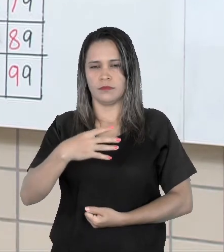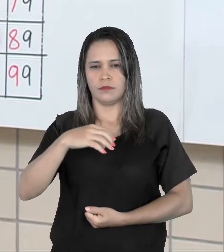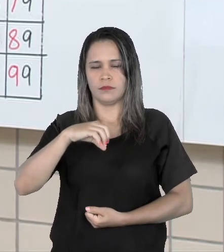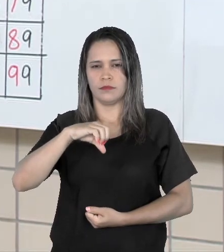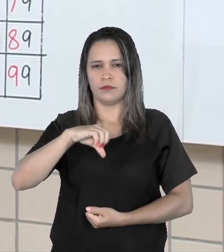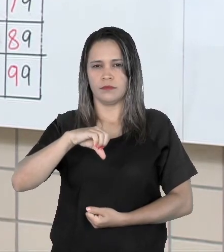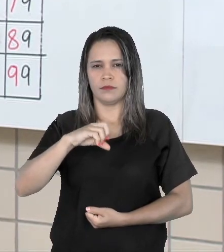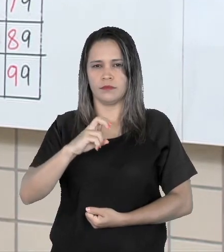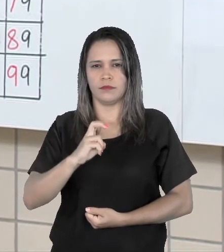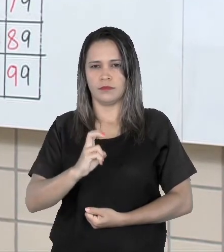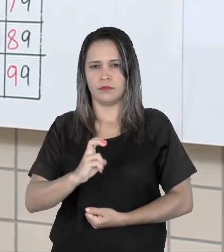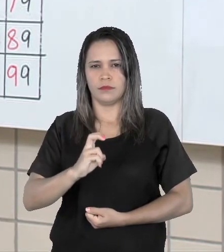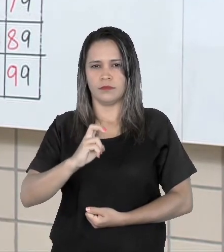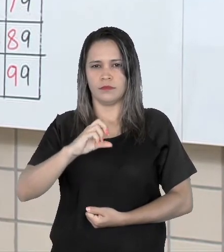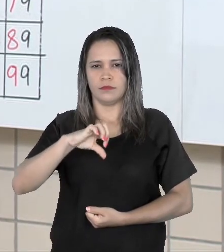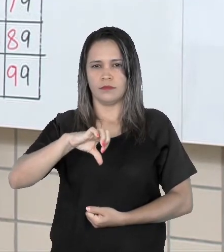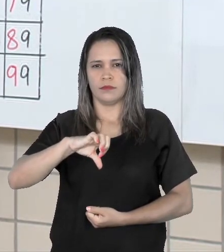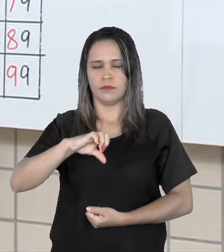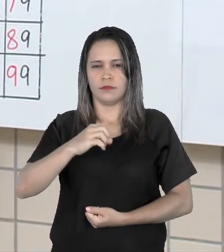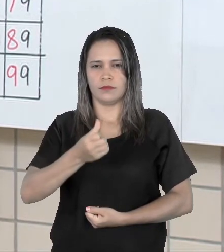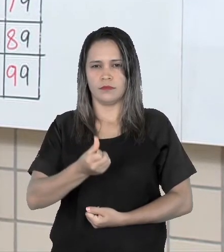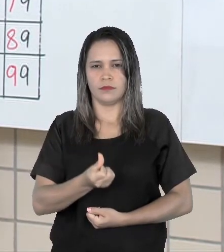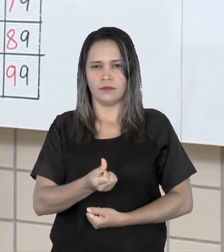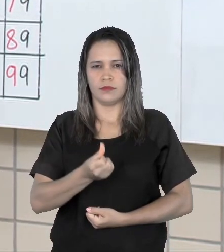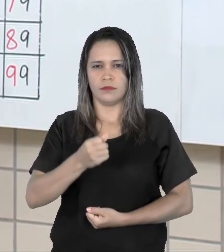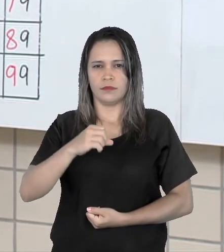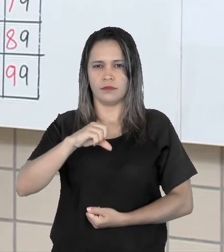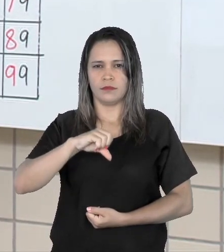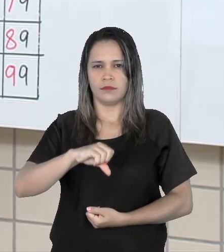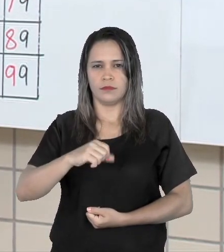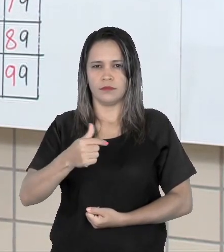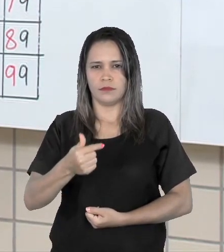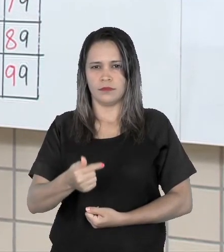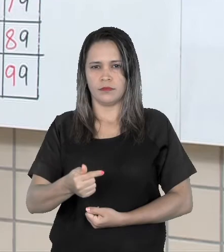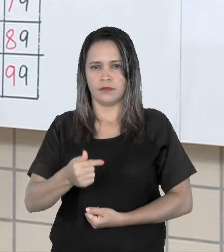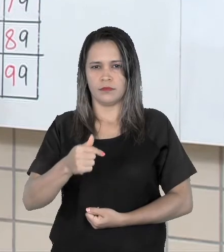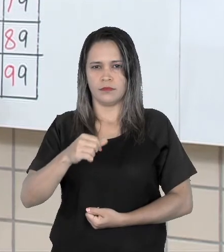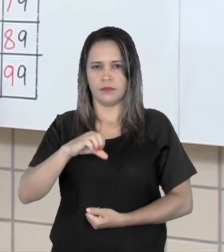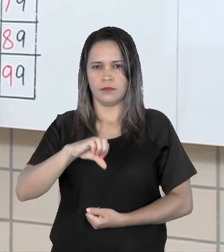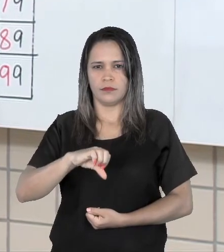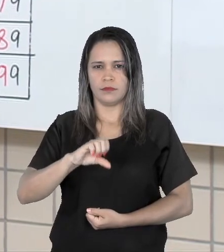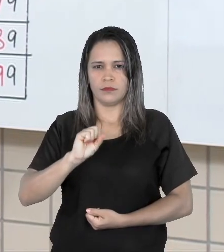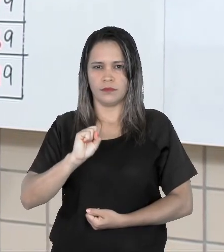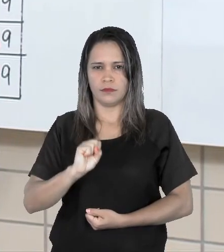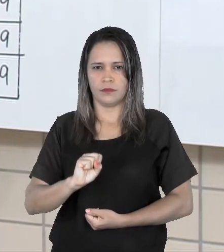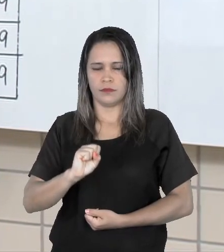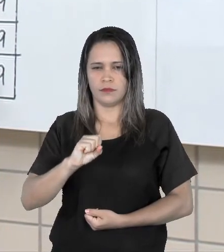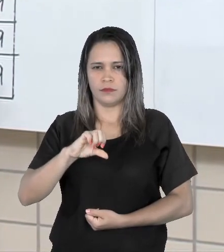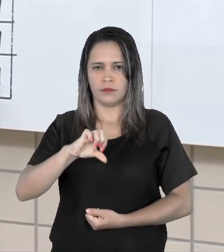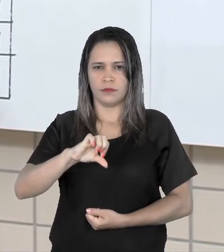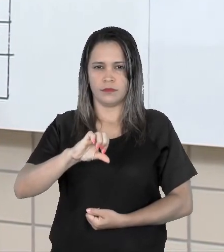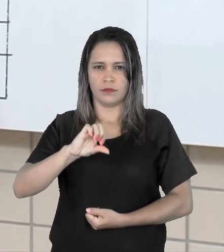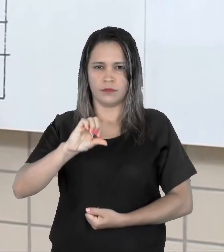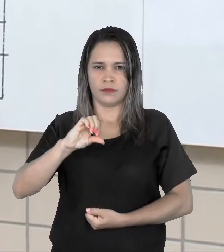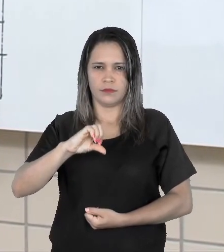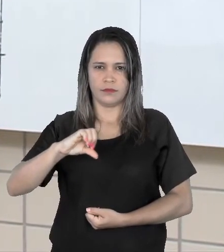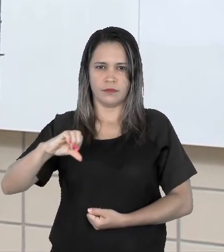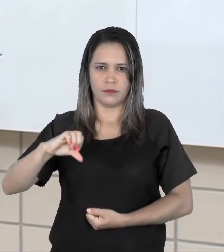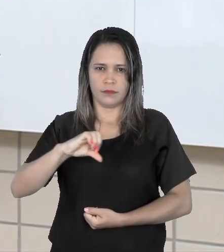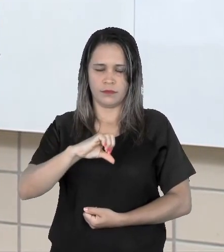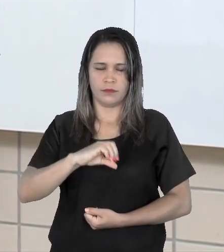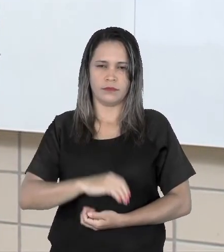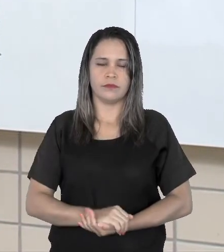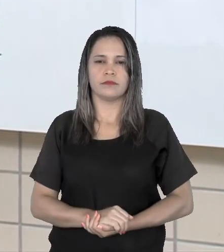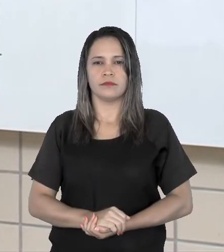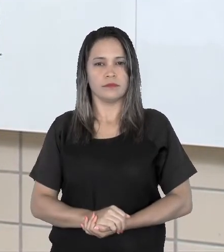94, 95, 96, 97, 98 e